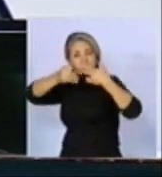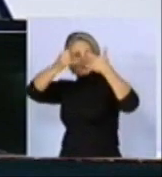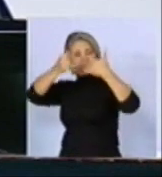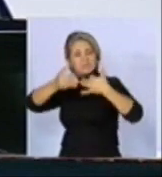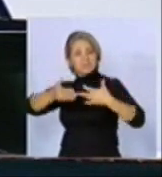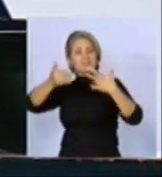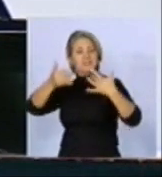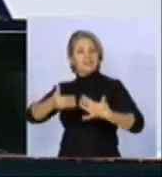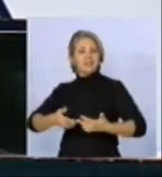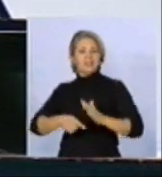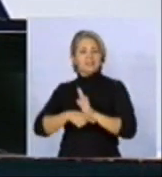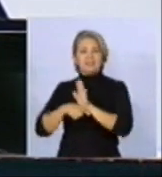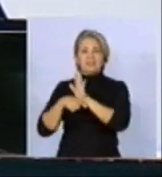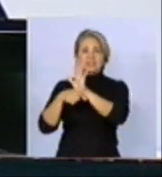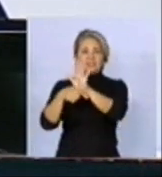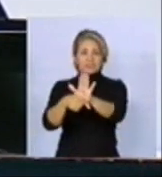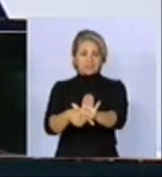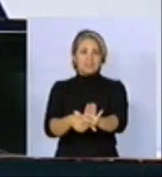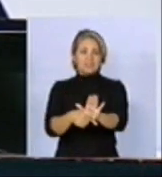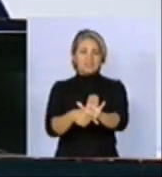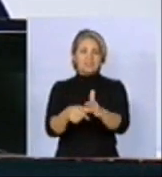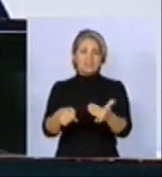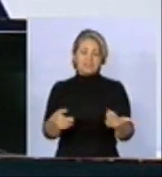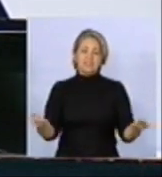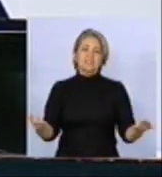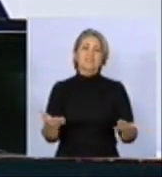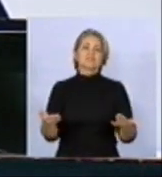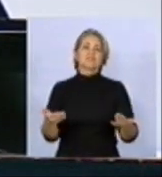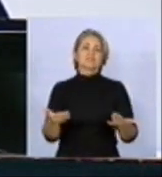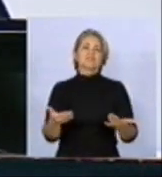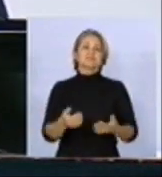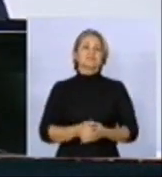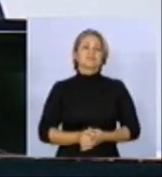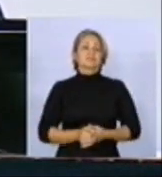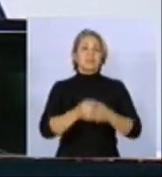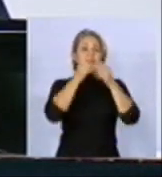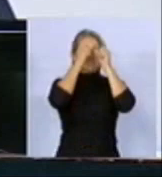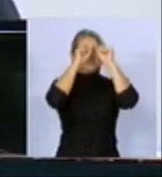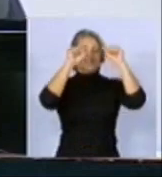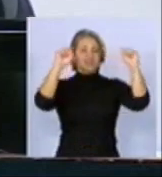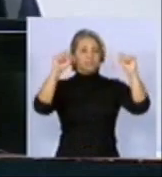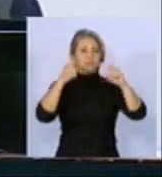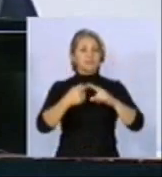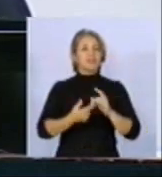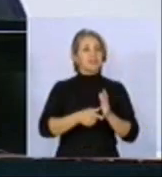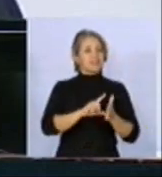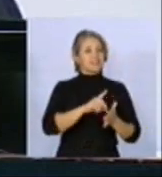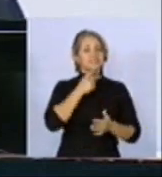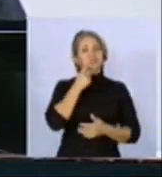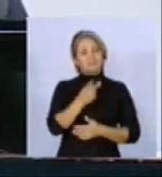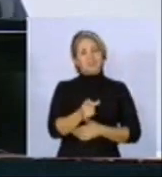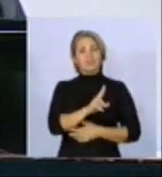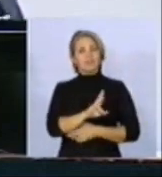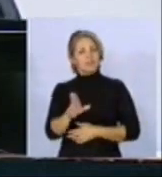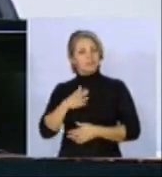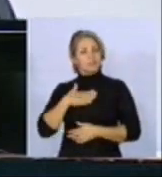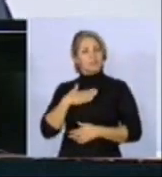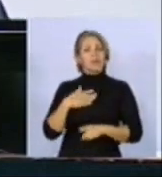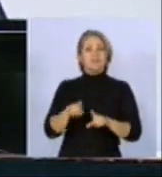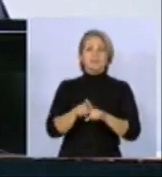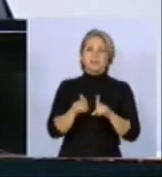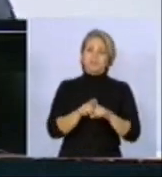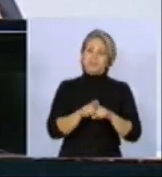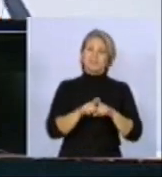dispuseram a colaborar com a suprema corte que já de antemão em meu nome em nome do Ministério Público